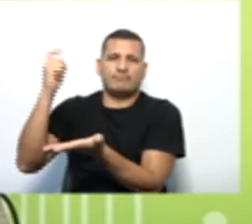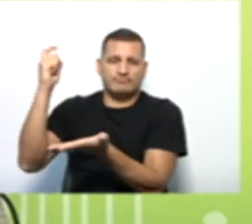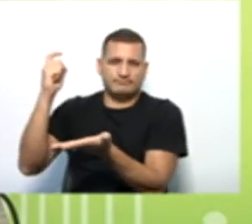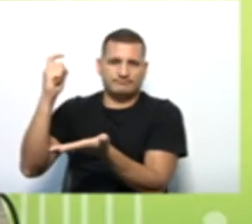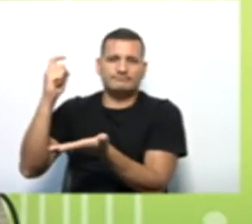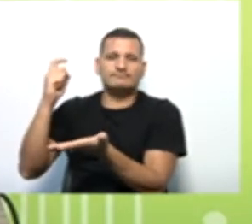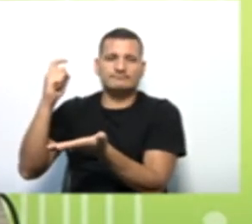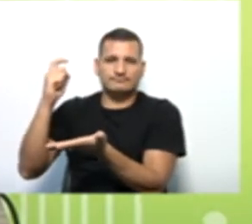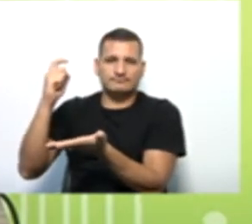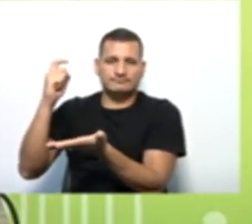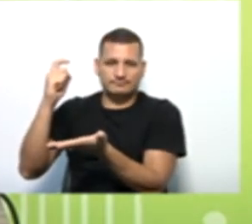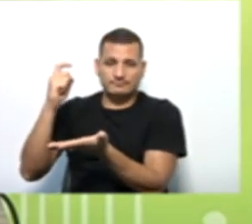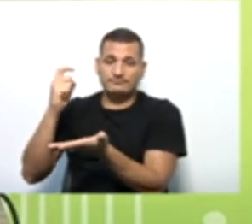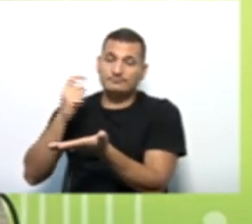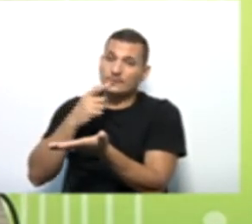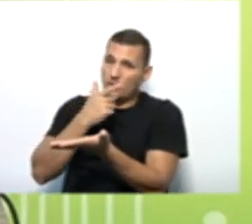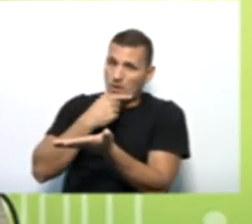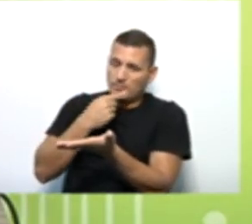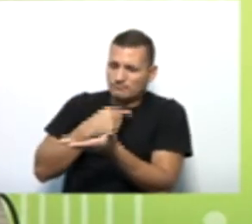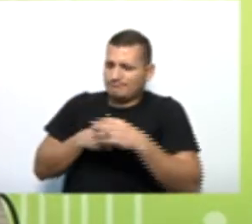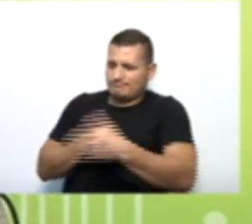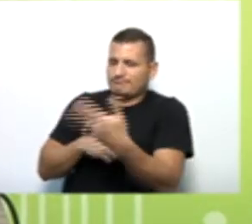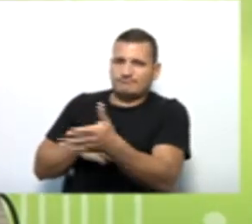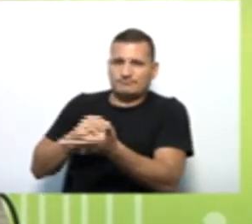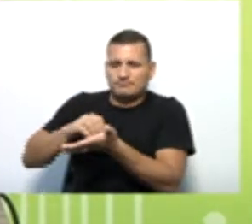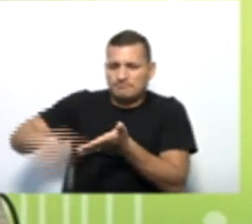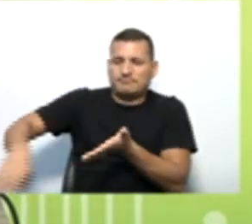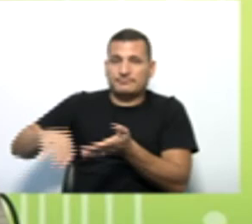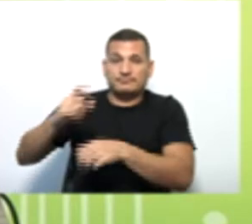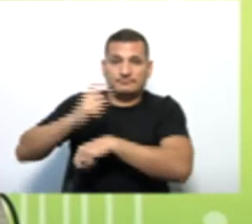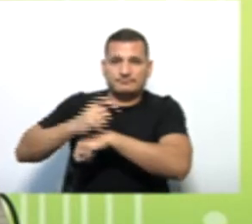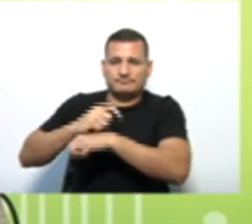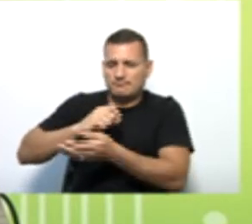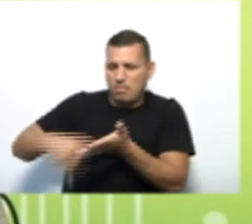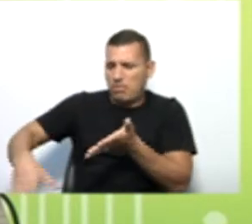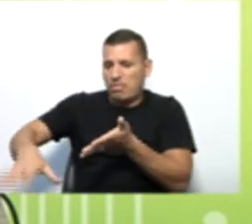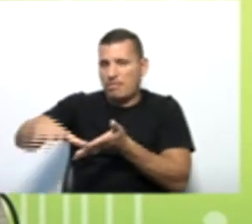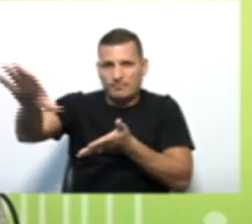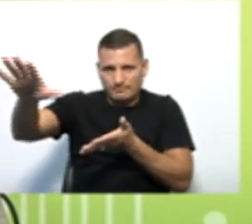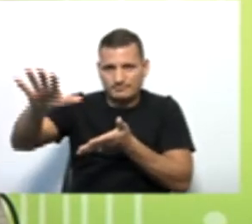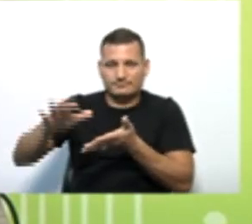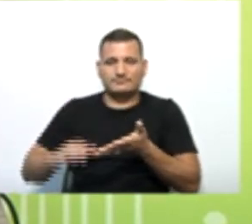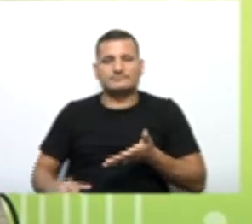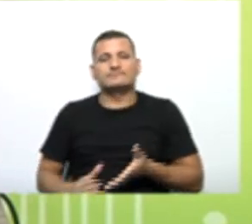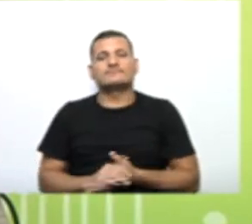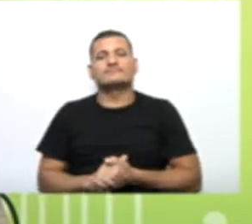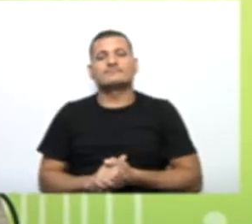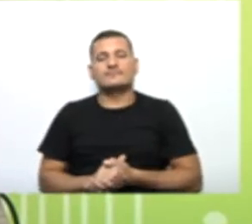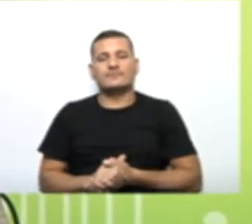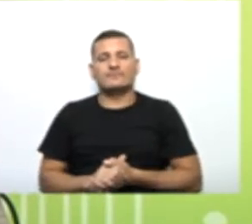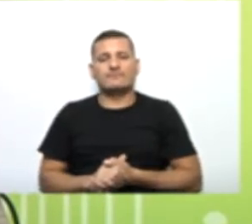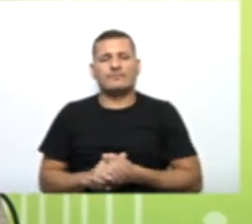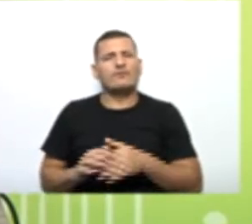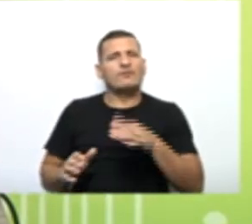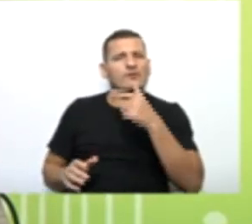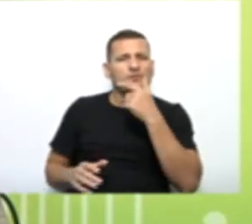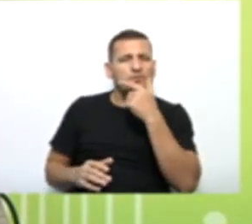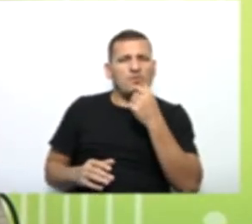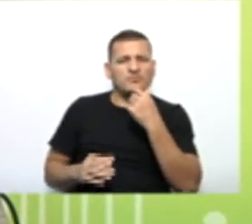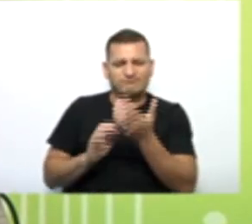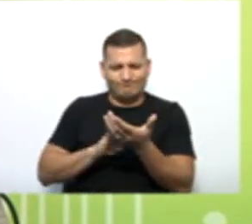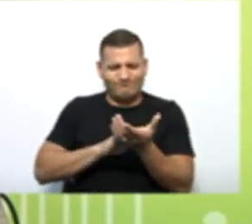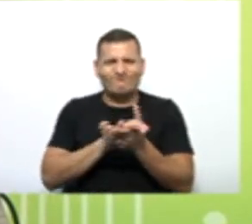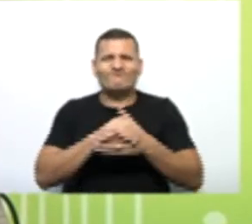a mão do mestre. Claro que o mestre sacudiu a mão, o escorpião caiu novamente na água, tá certo? E o mestre ficou ali com a